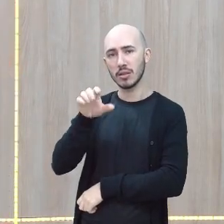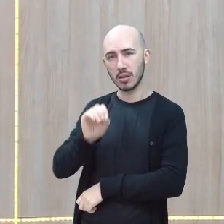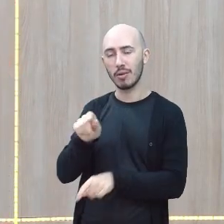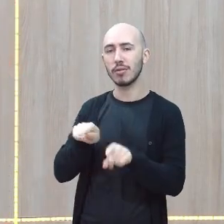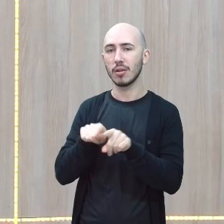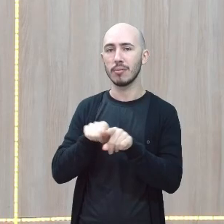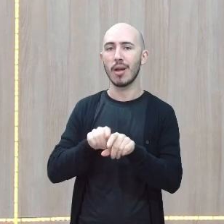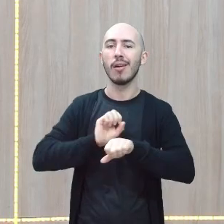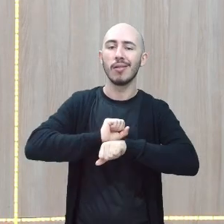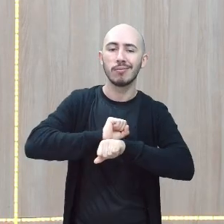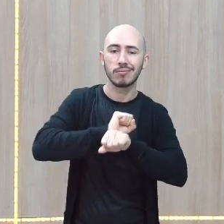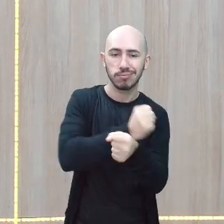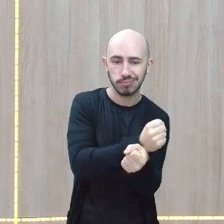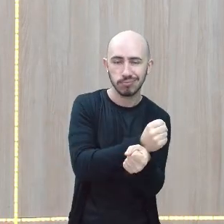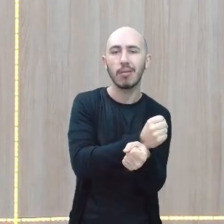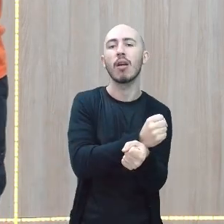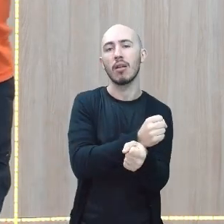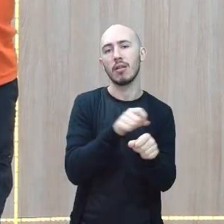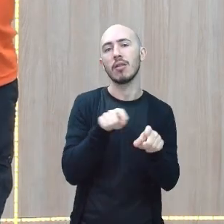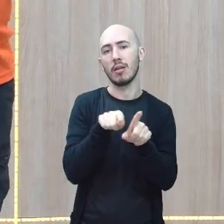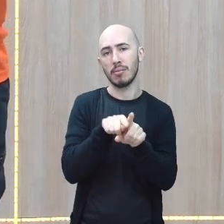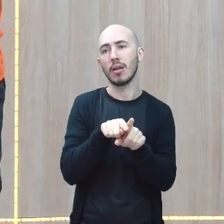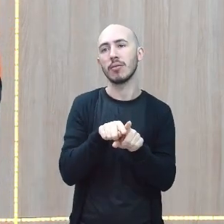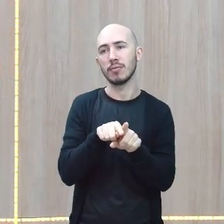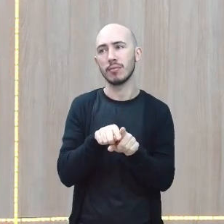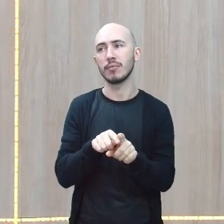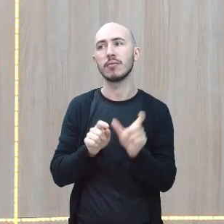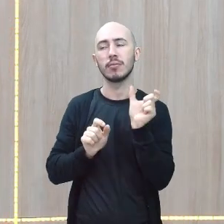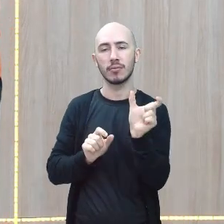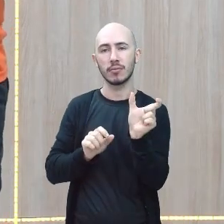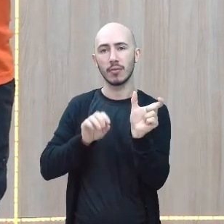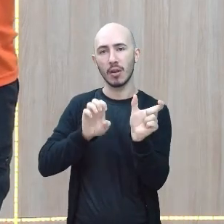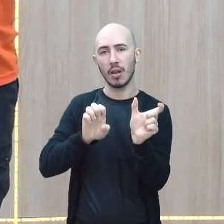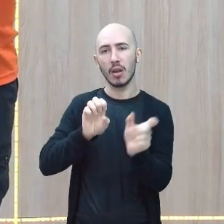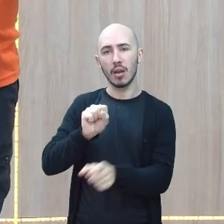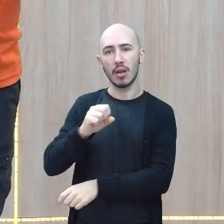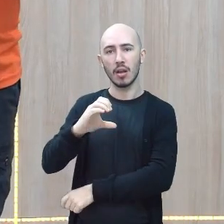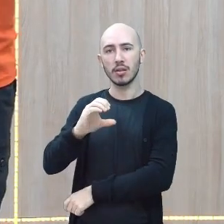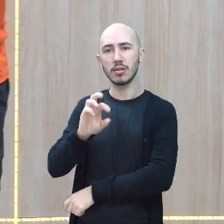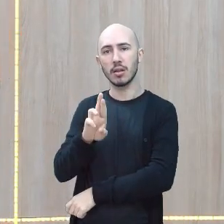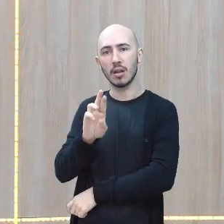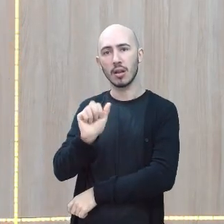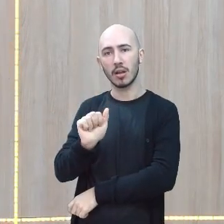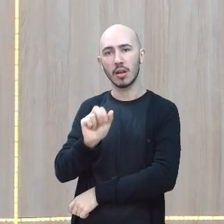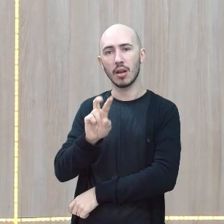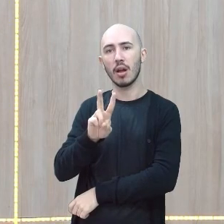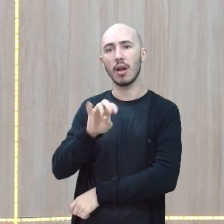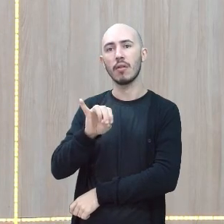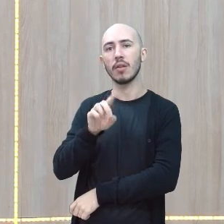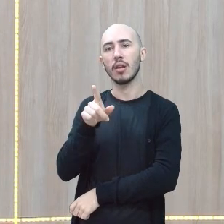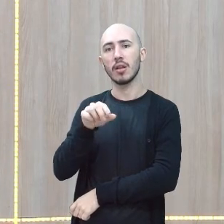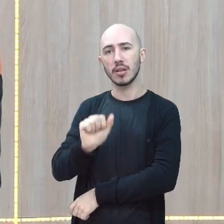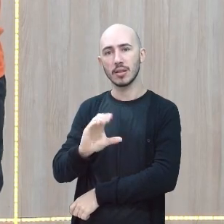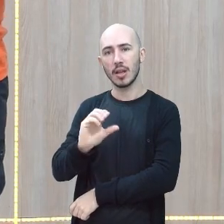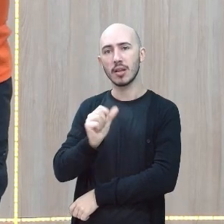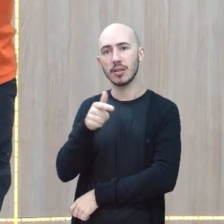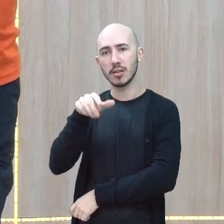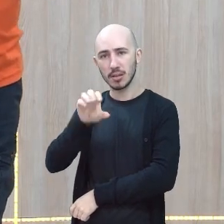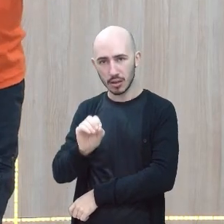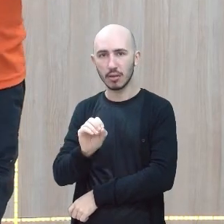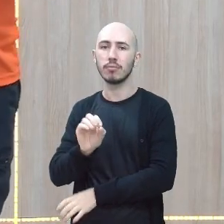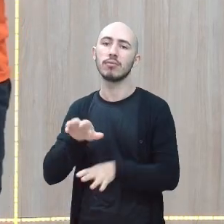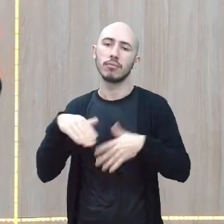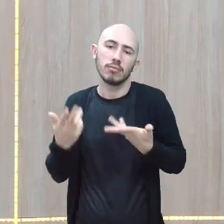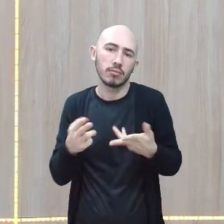ou escravização, o termo mais adequado seria escravização, porque esses povos, eles nasciam, né,